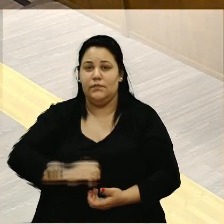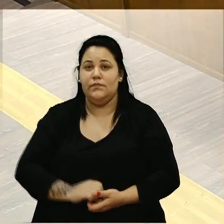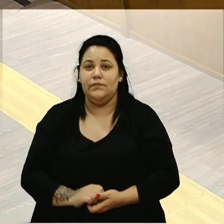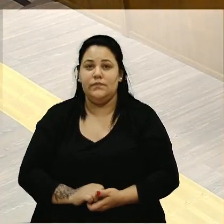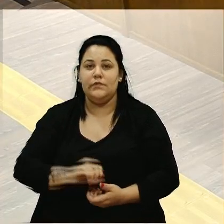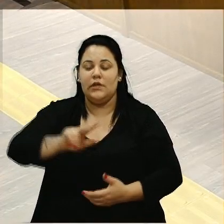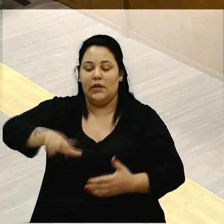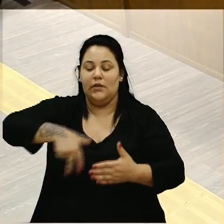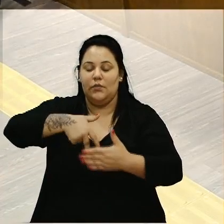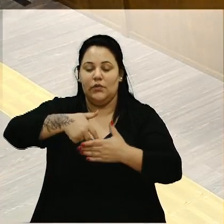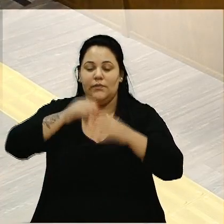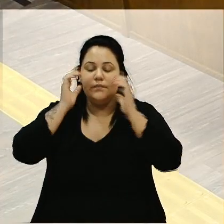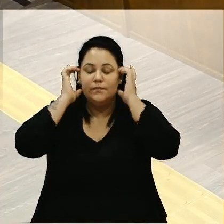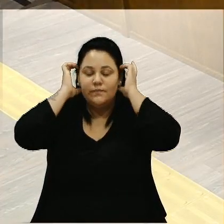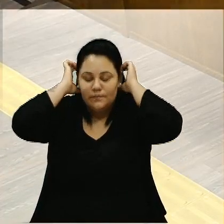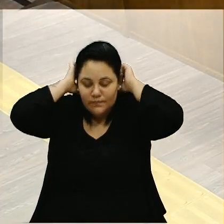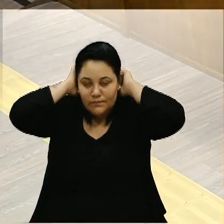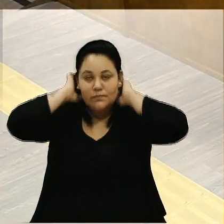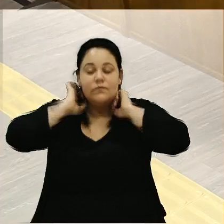na tribuna.